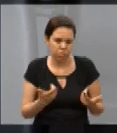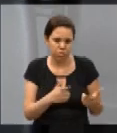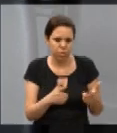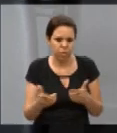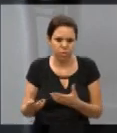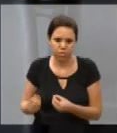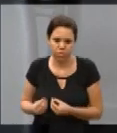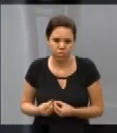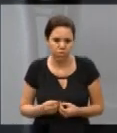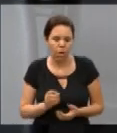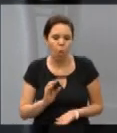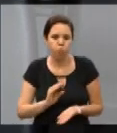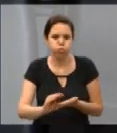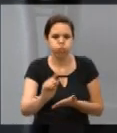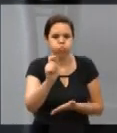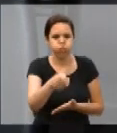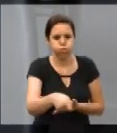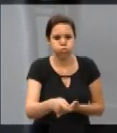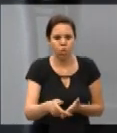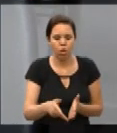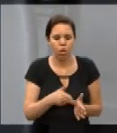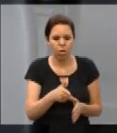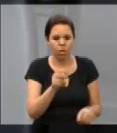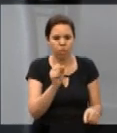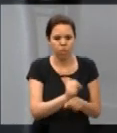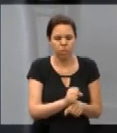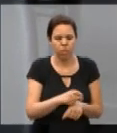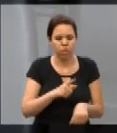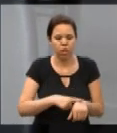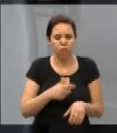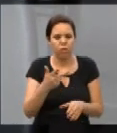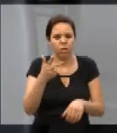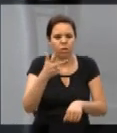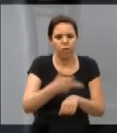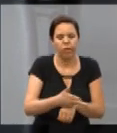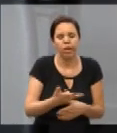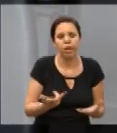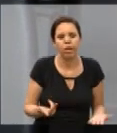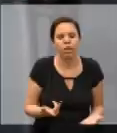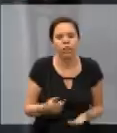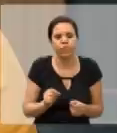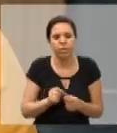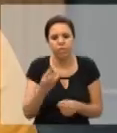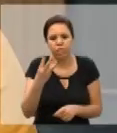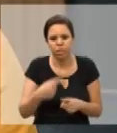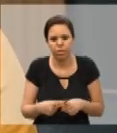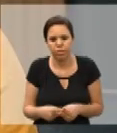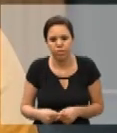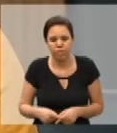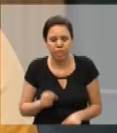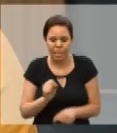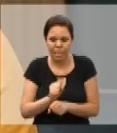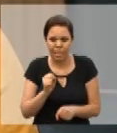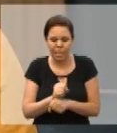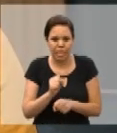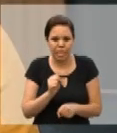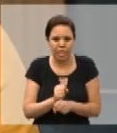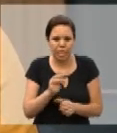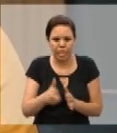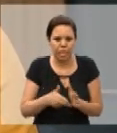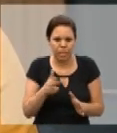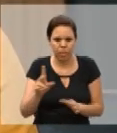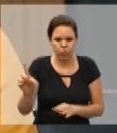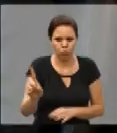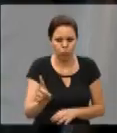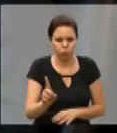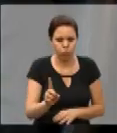tem cacife para deixar o trem esperando o horário que a câmera, né? A gente fez essa cena 3 vezes, aguardando o trem chegar. Então a gente